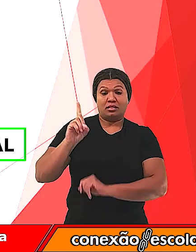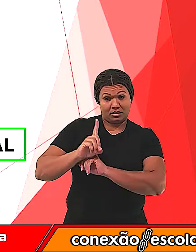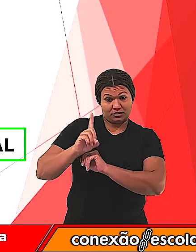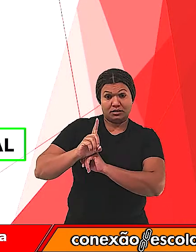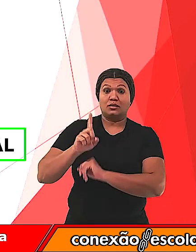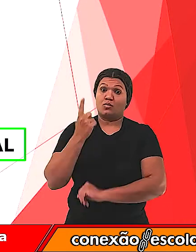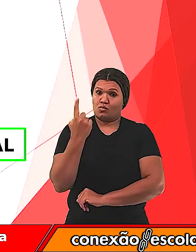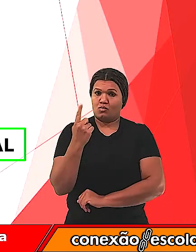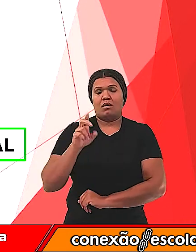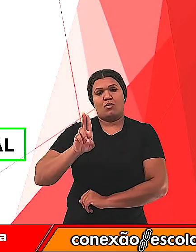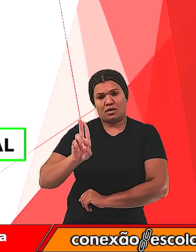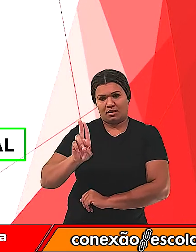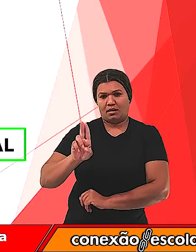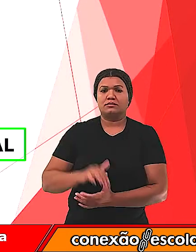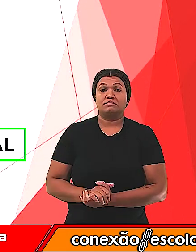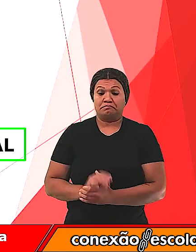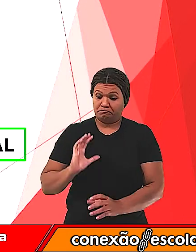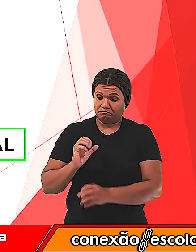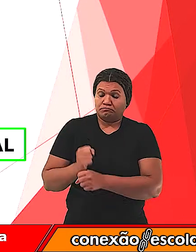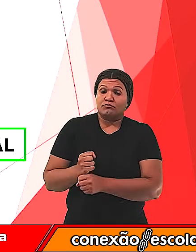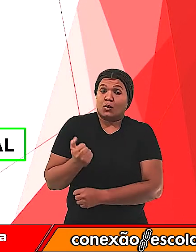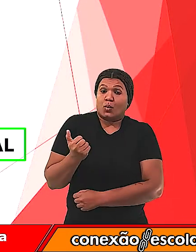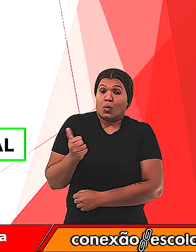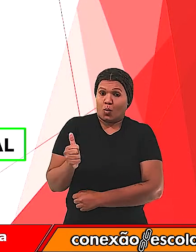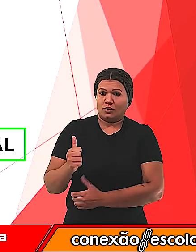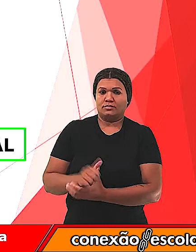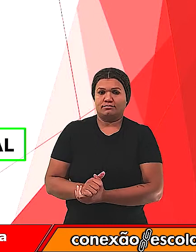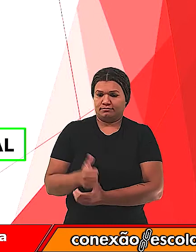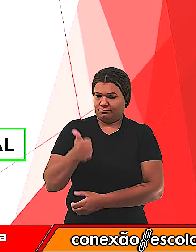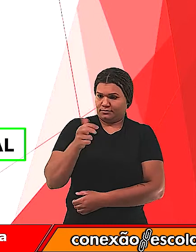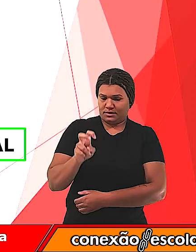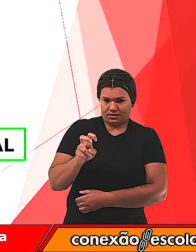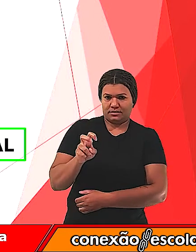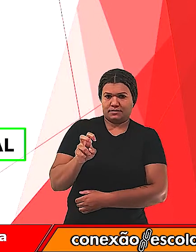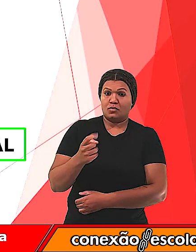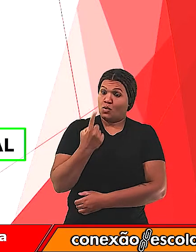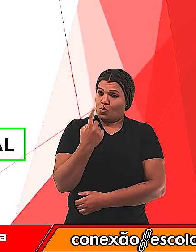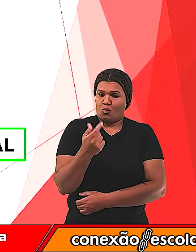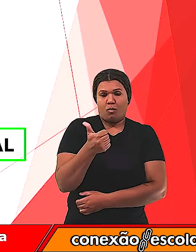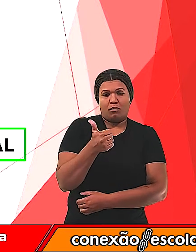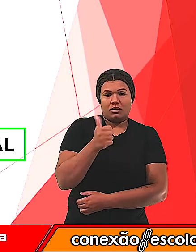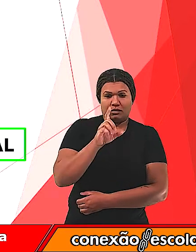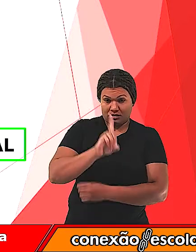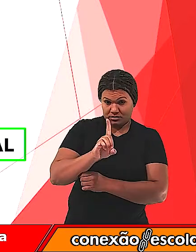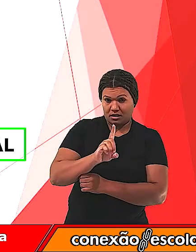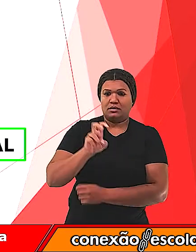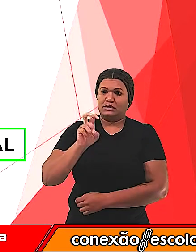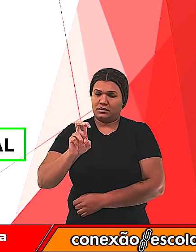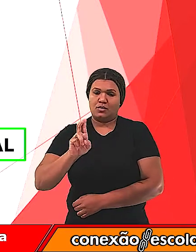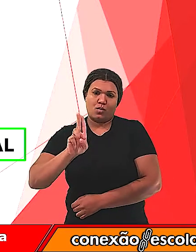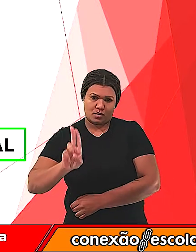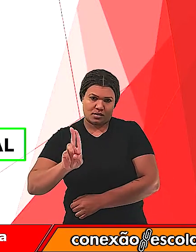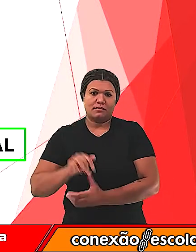para formar 11. Para formar o 15, nós temos uma dezena e 5